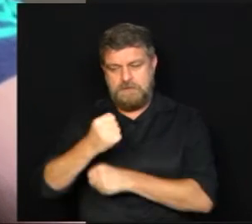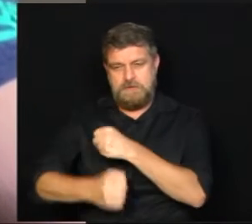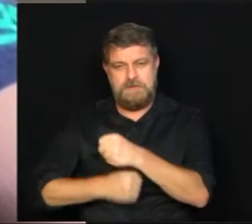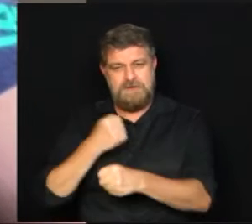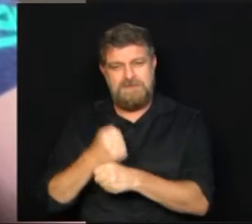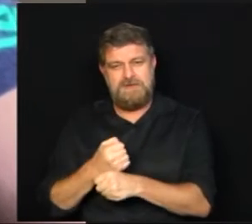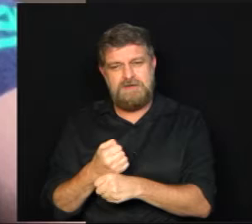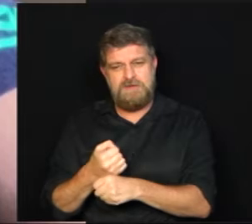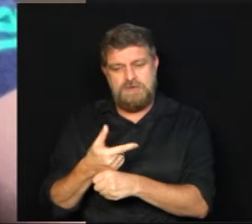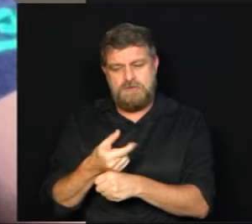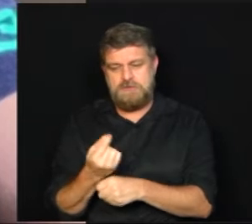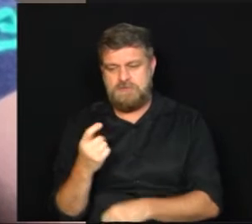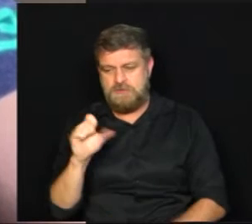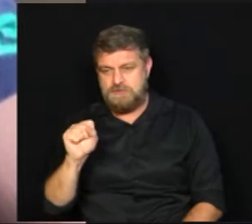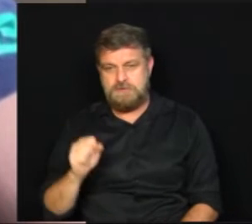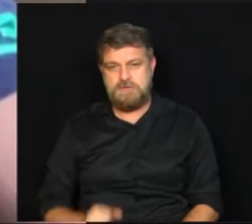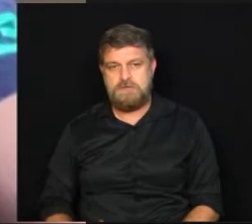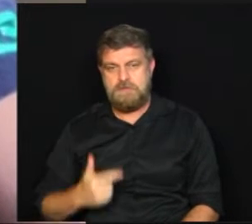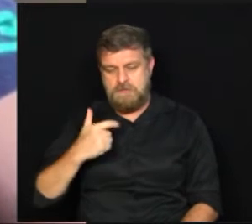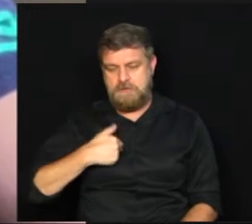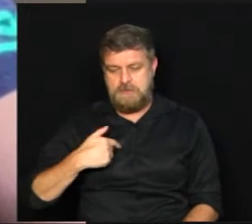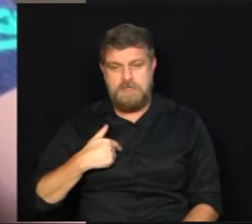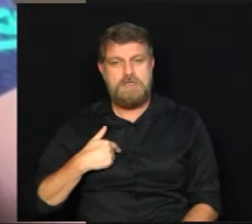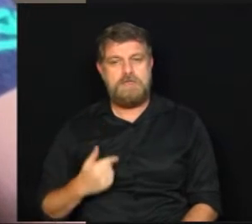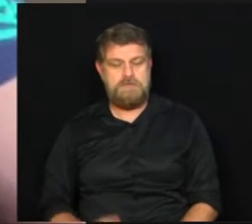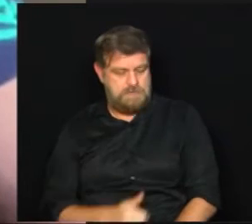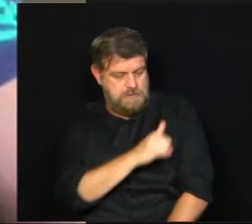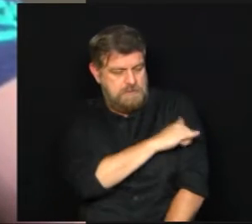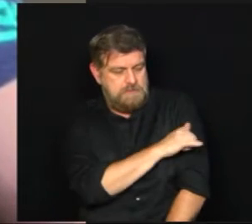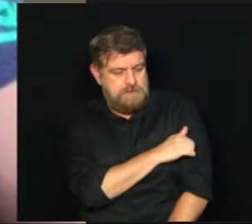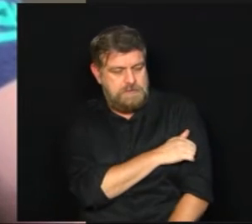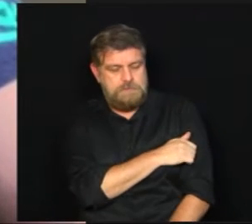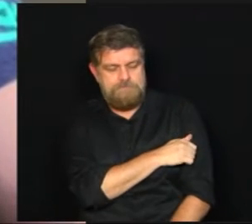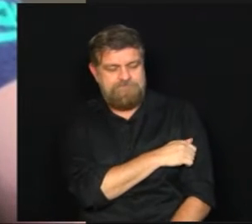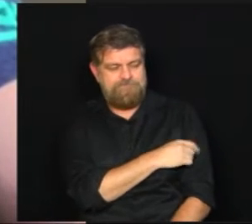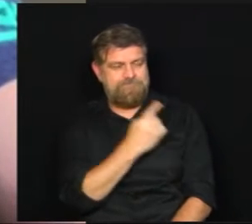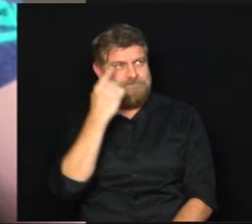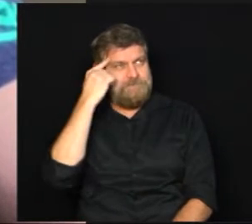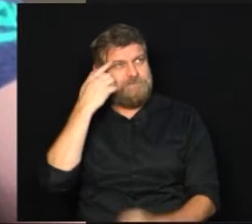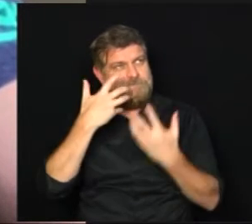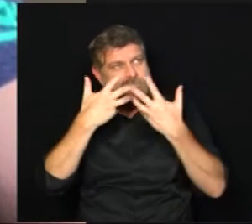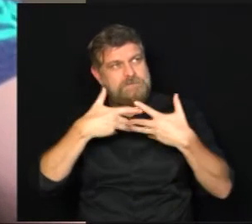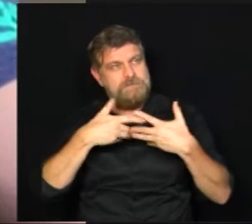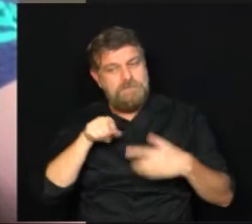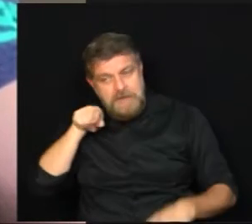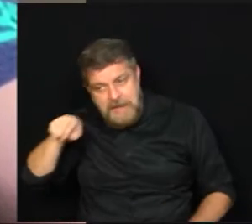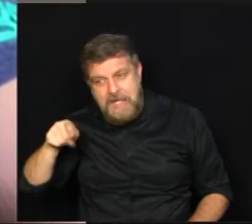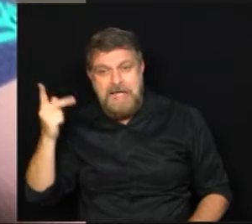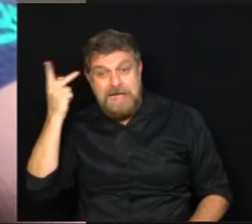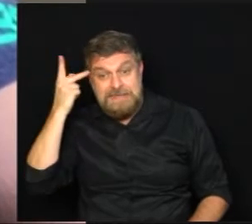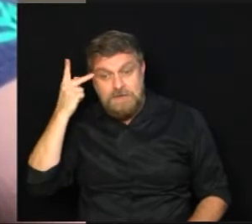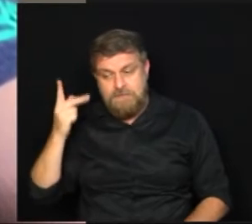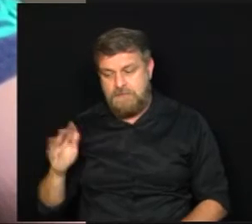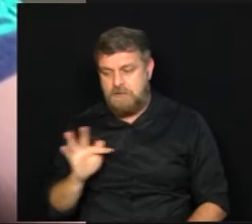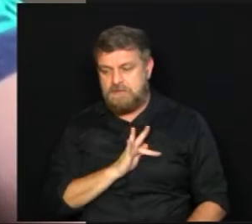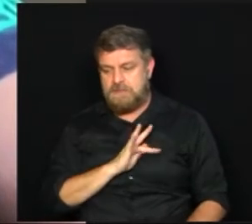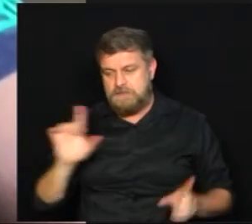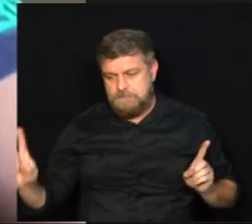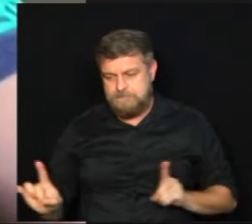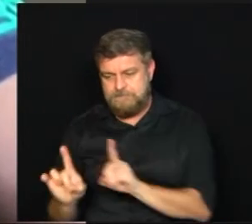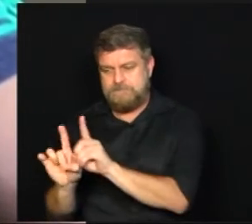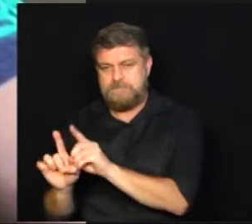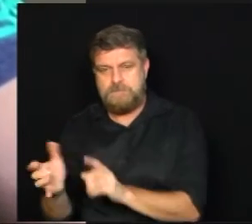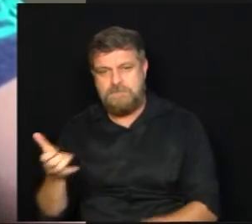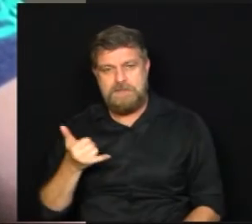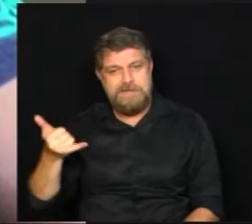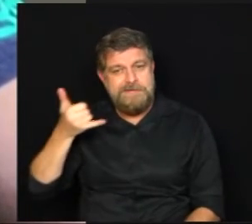Final de 2018, eu bati o martelo. Eu ainda cheguei a voltar para o Rio, mas eu bati o martelo. Eu falei, eu quero treinar com ele. Aí eu